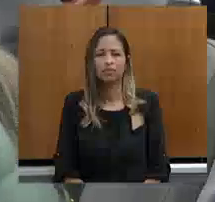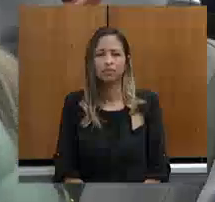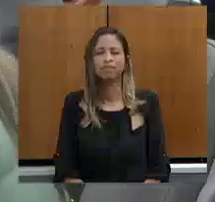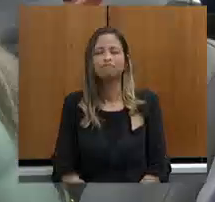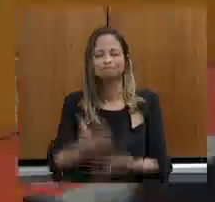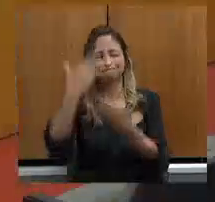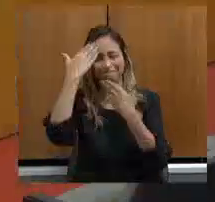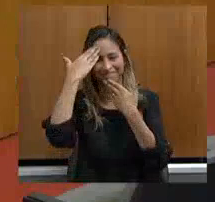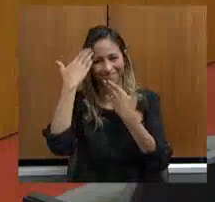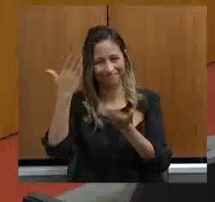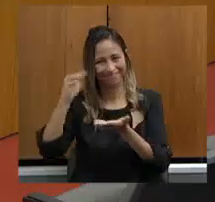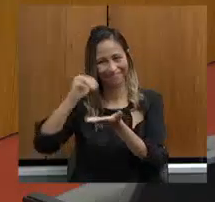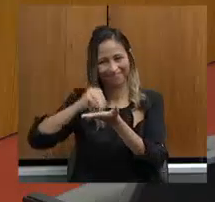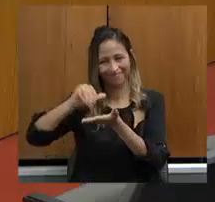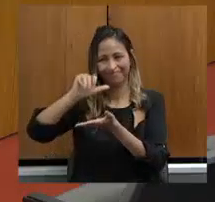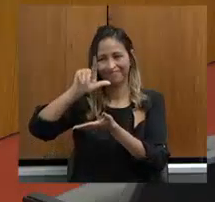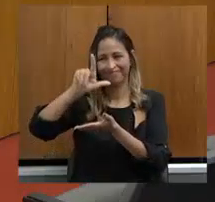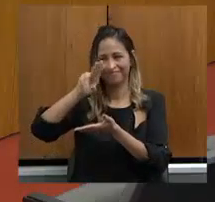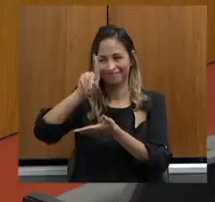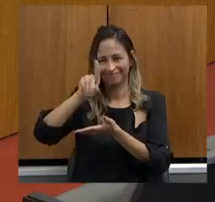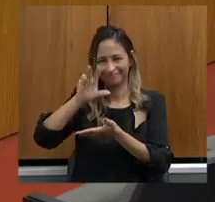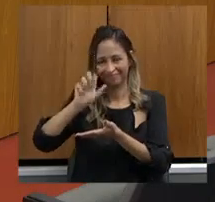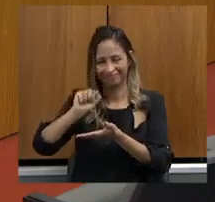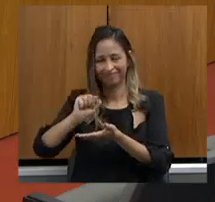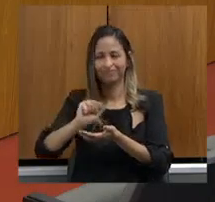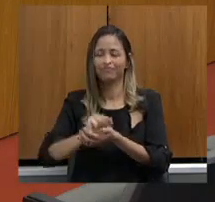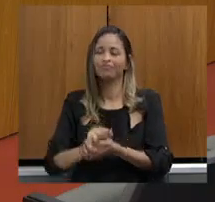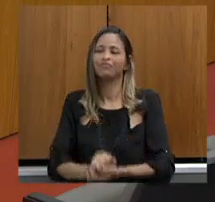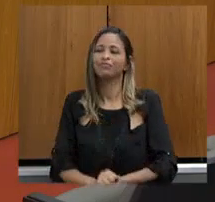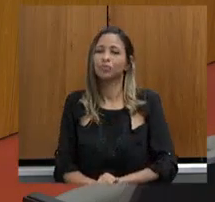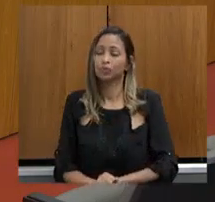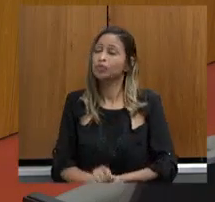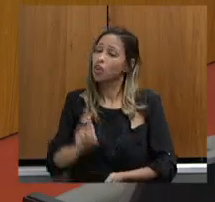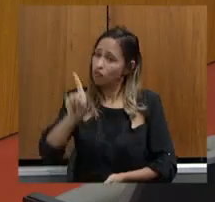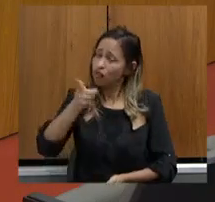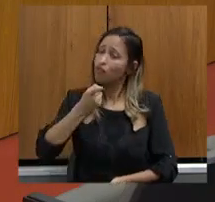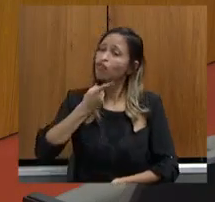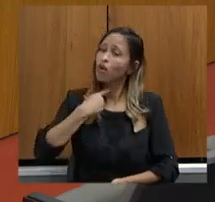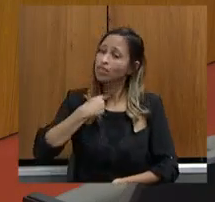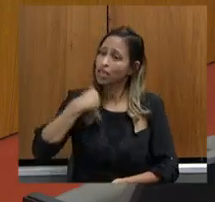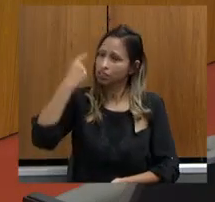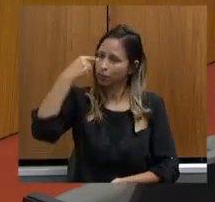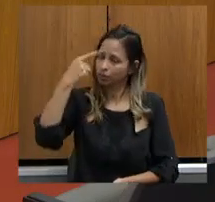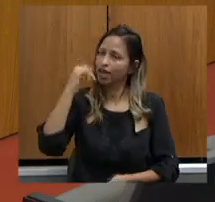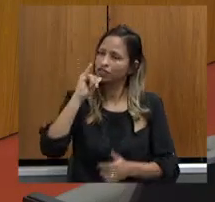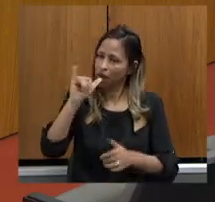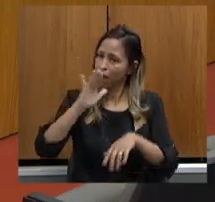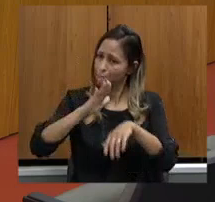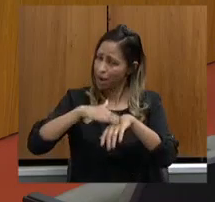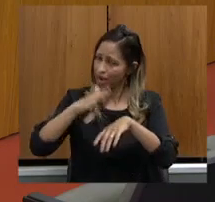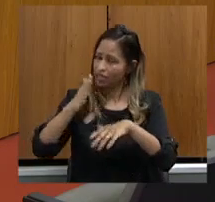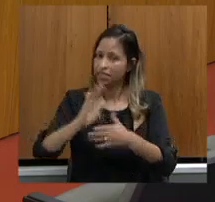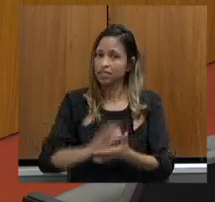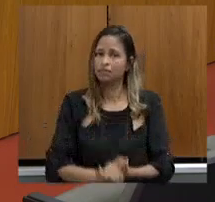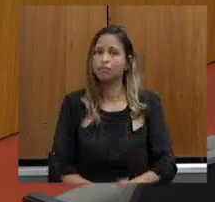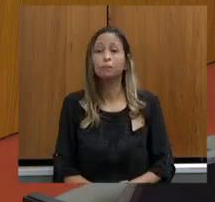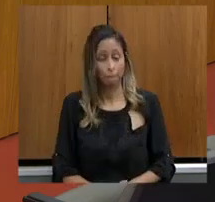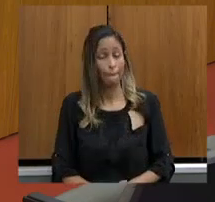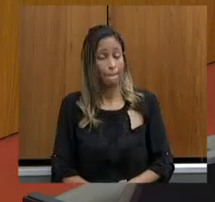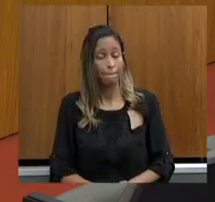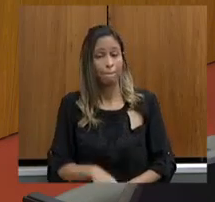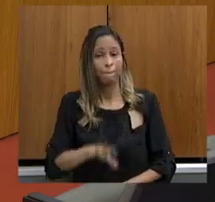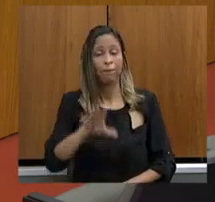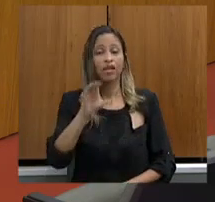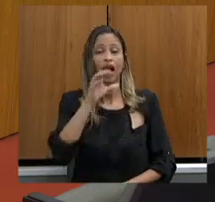agradeço a secretária Luiza em d'água Deputado vestido Guimarães ele desejo fazer os dois minutos para sua réplica rapidamente